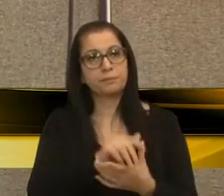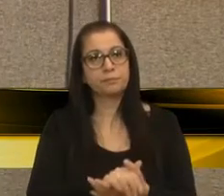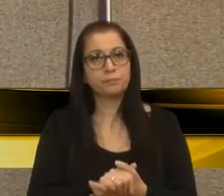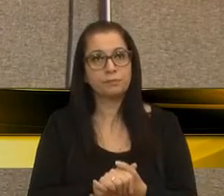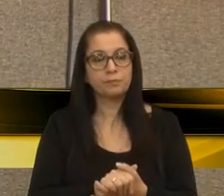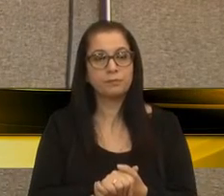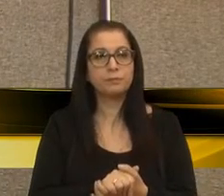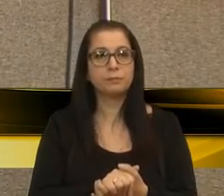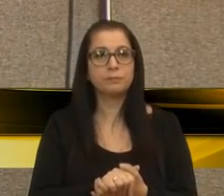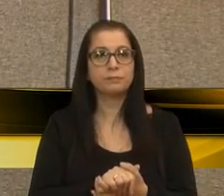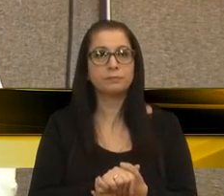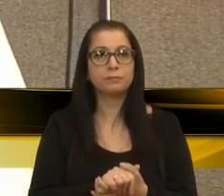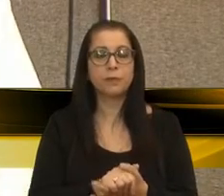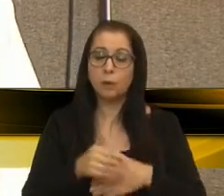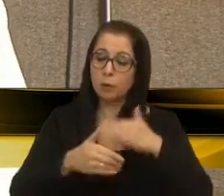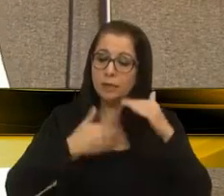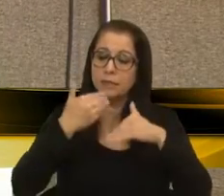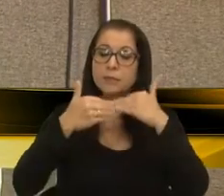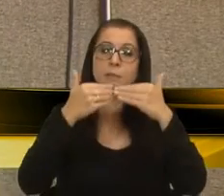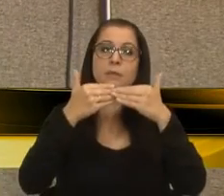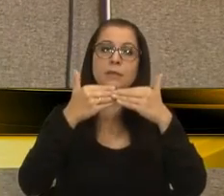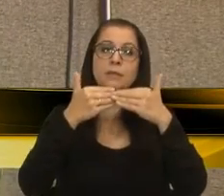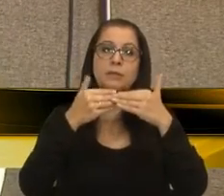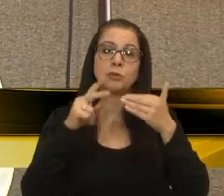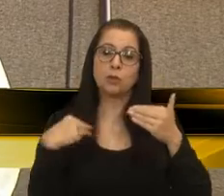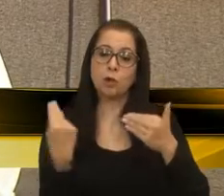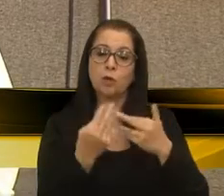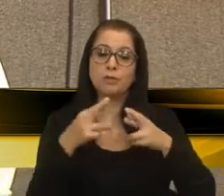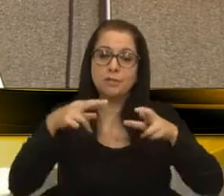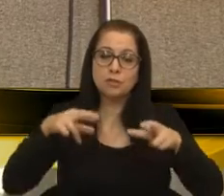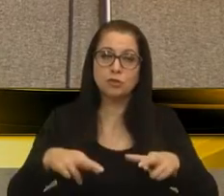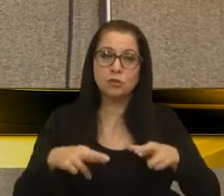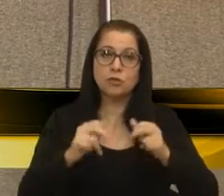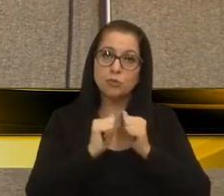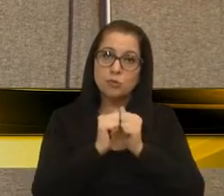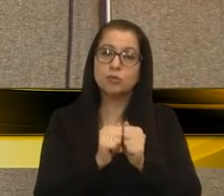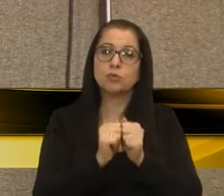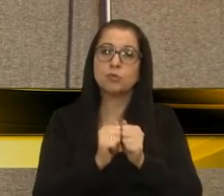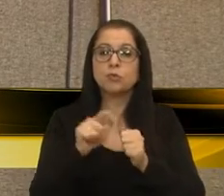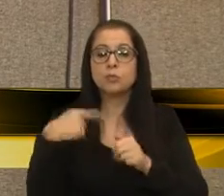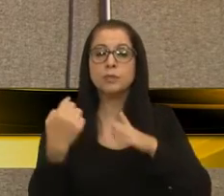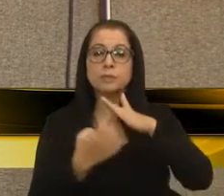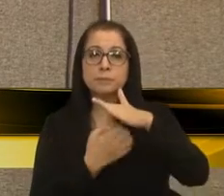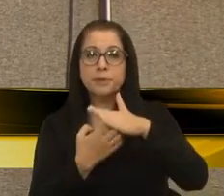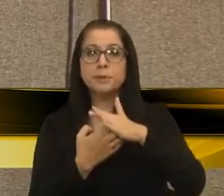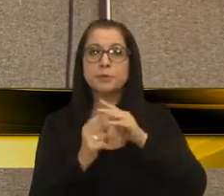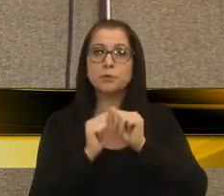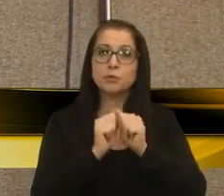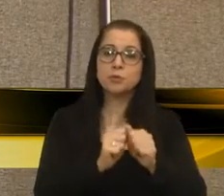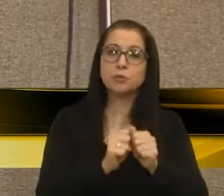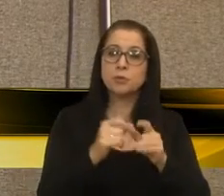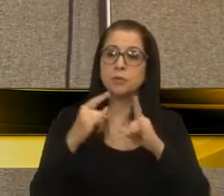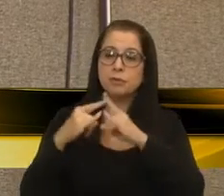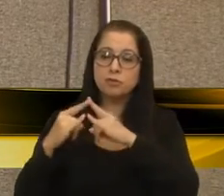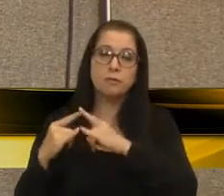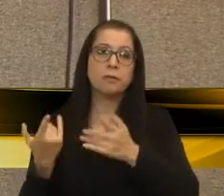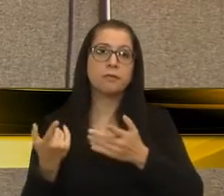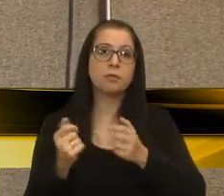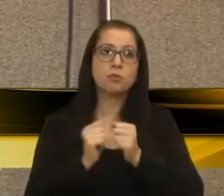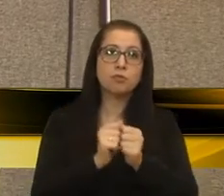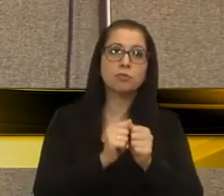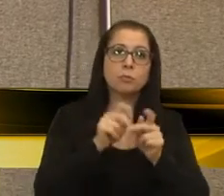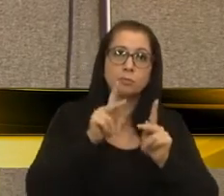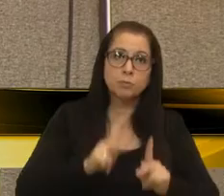uma escola responsável pelo crescimento da nossa região, junto com outras empresas, junto com outras entidades, junto com